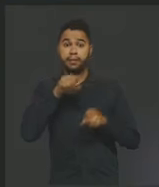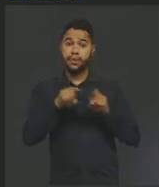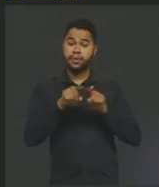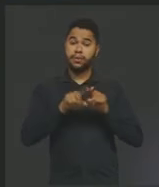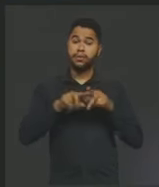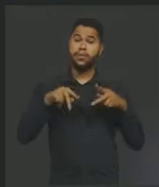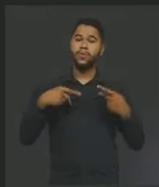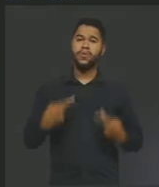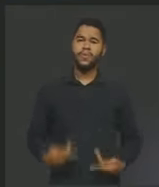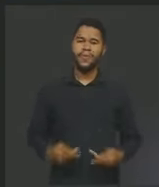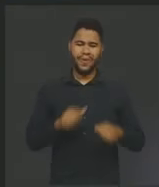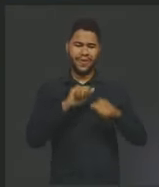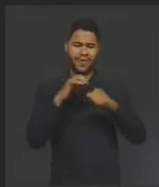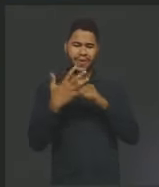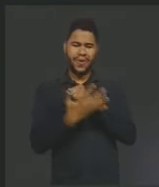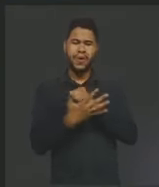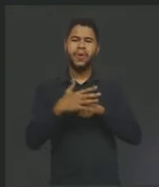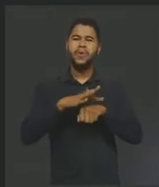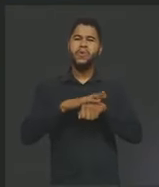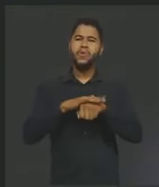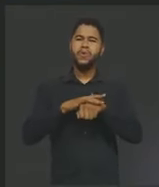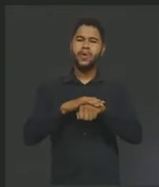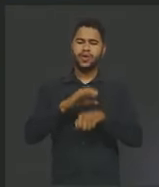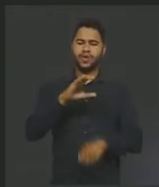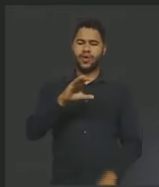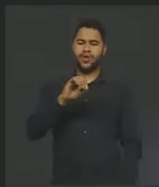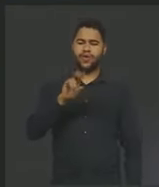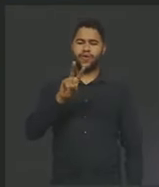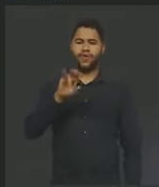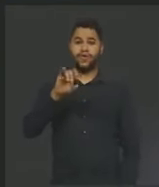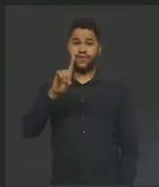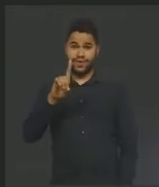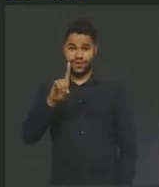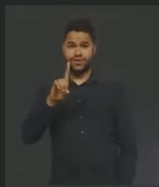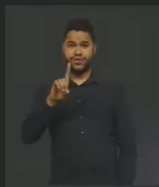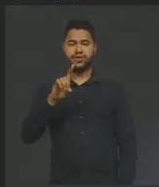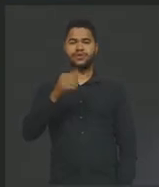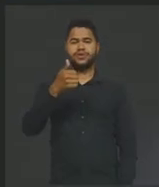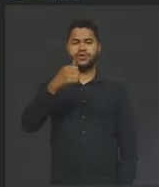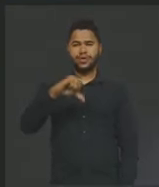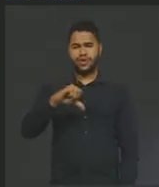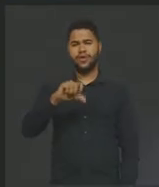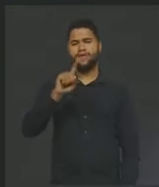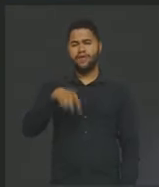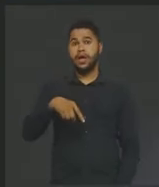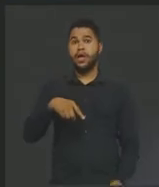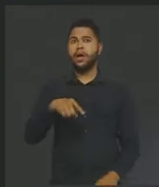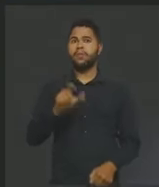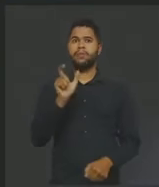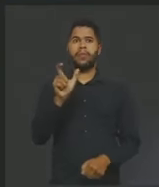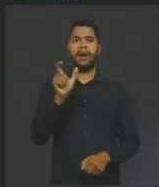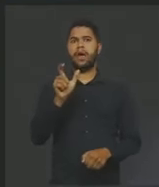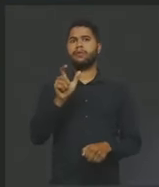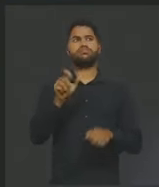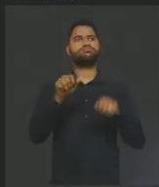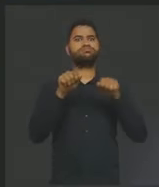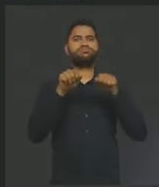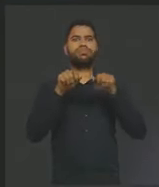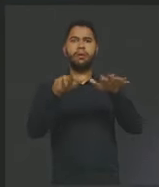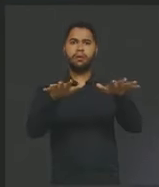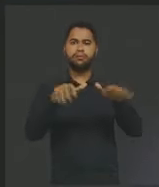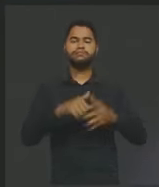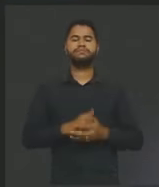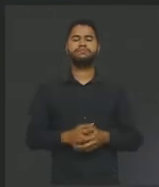ele causa essa doença que é chamada de Covid-19, né? Que é uma palavra que está muito atual aí. Em